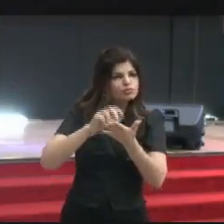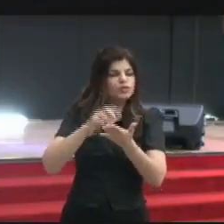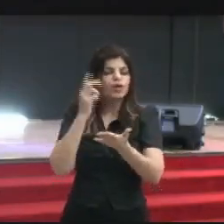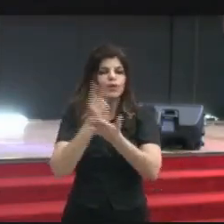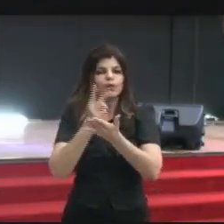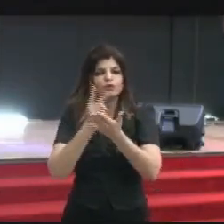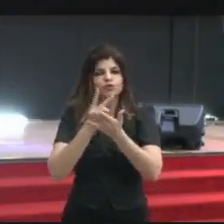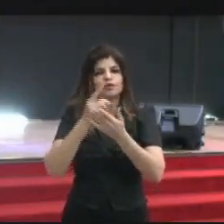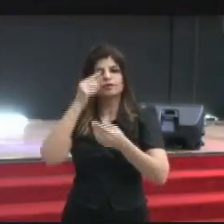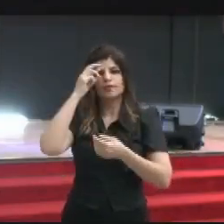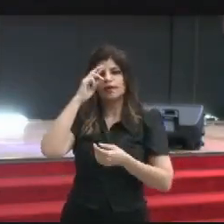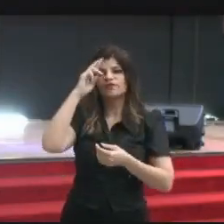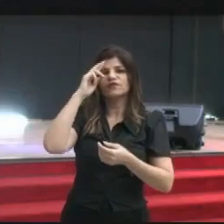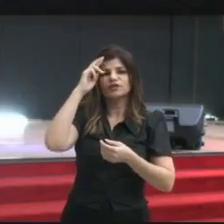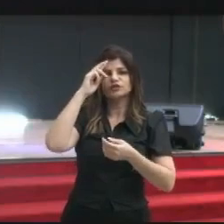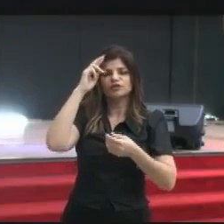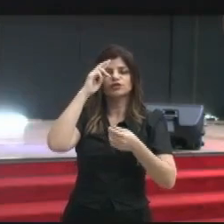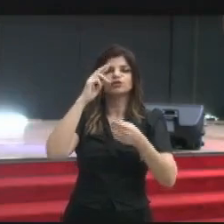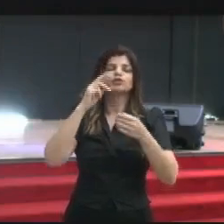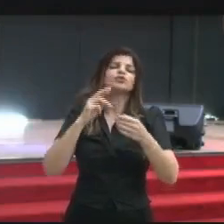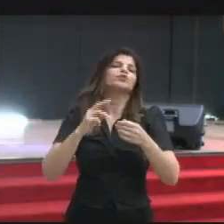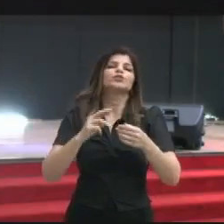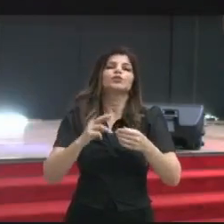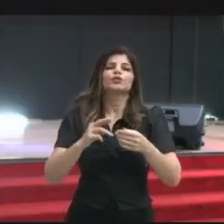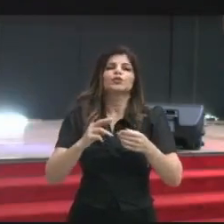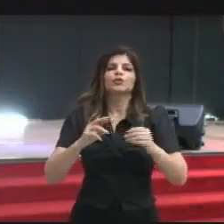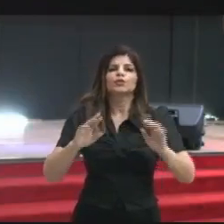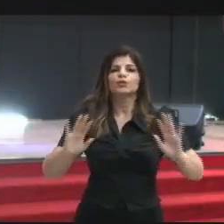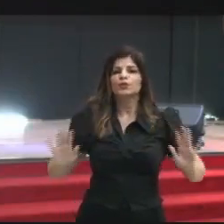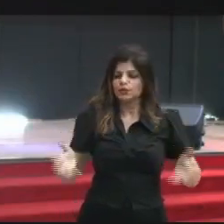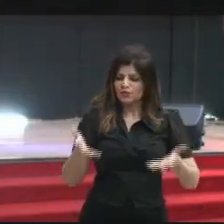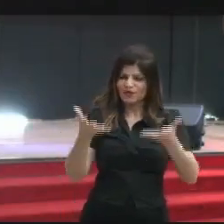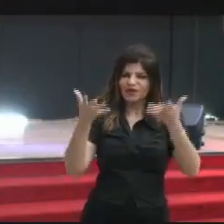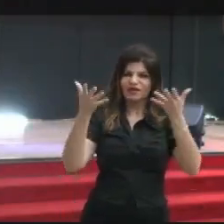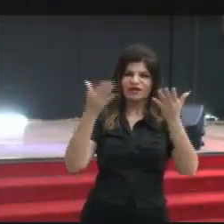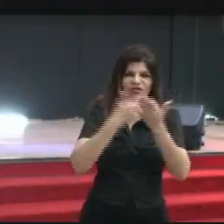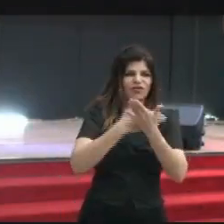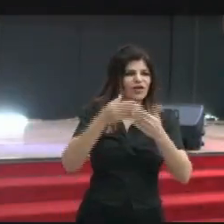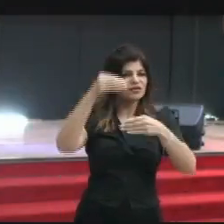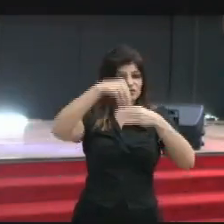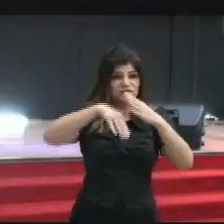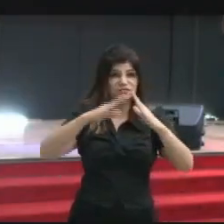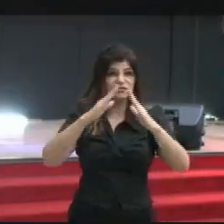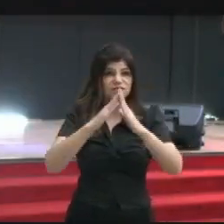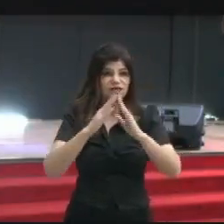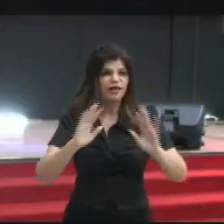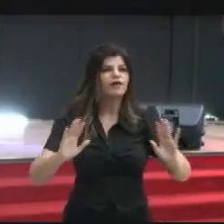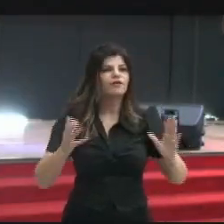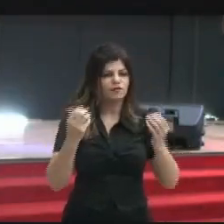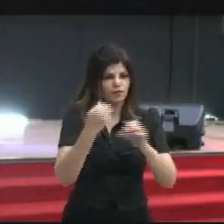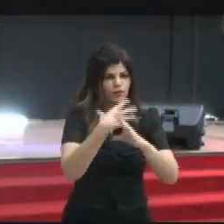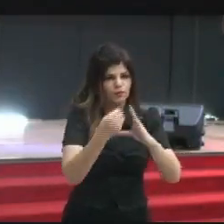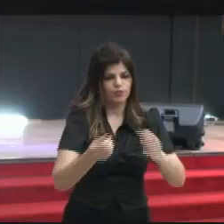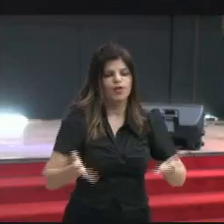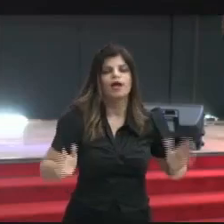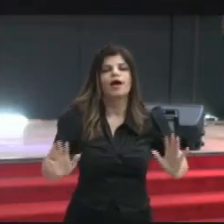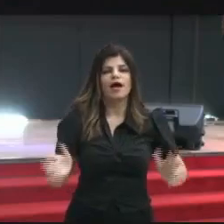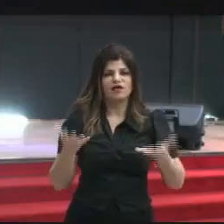tema avivamento começa em casa. Repita comigo, diga,